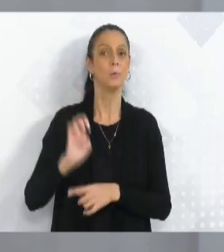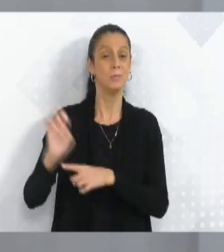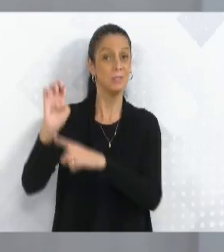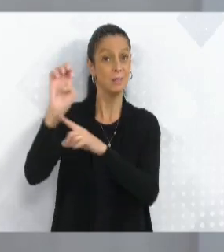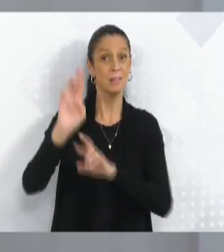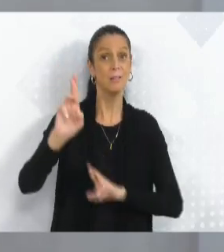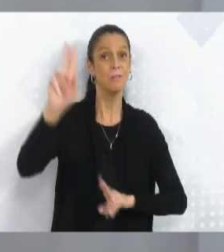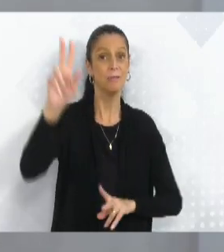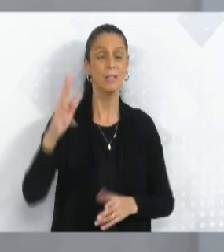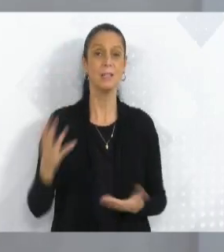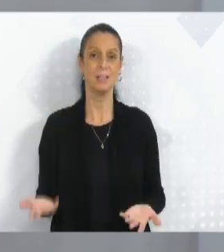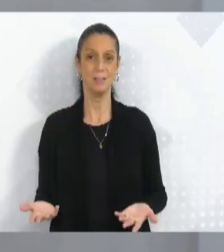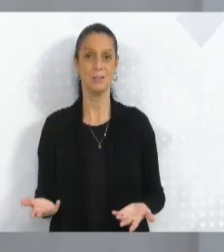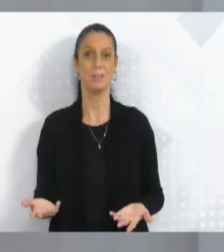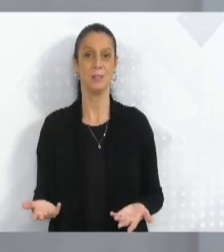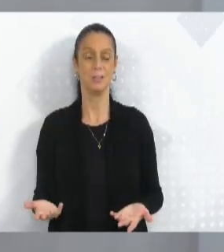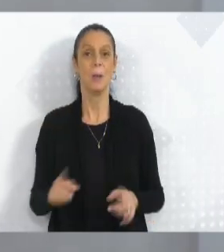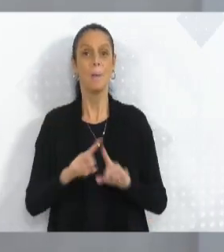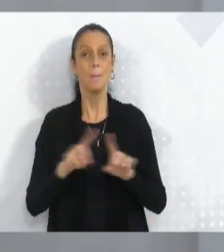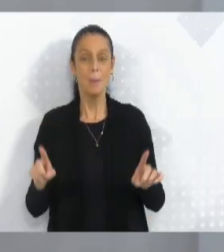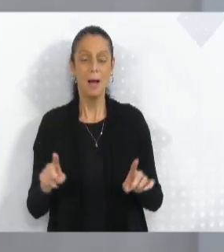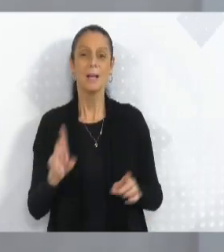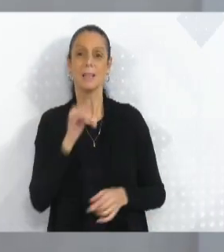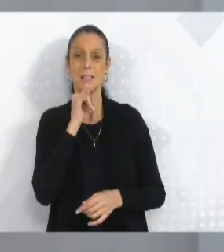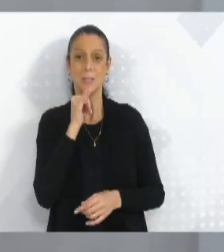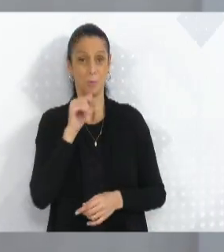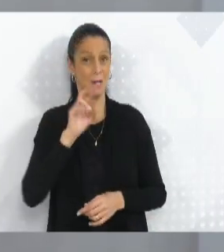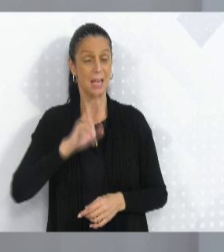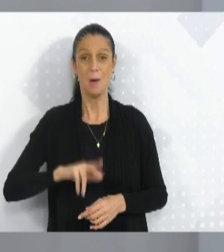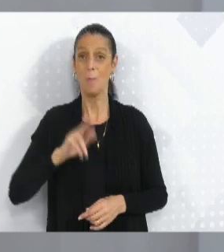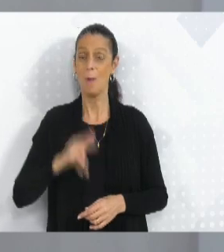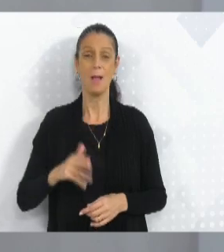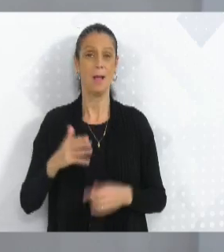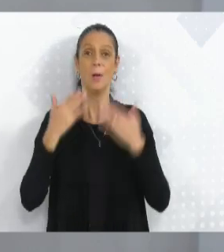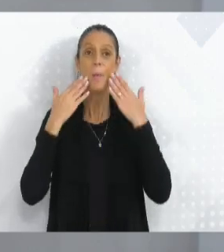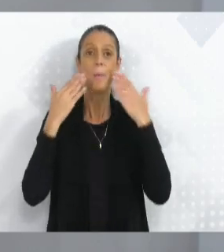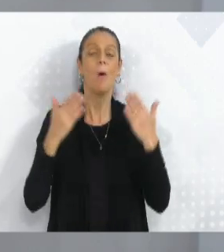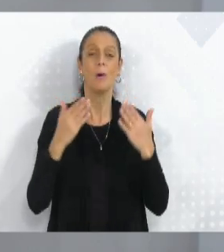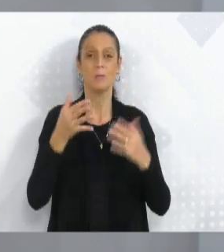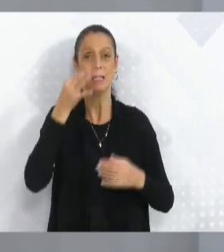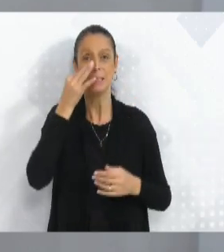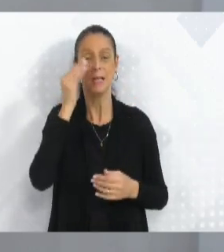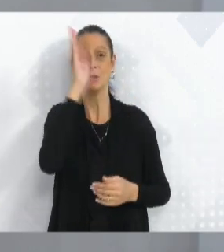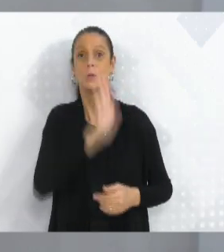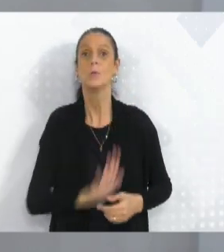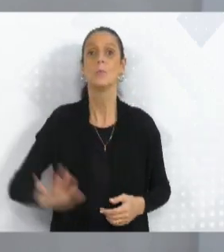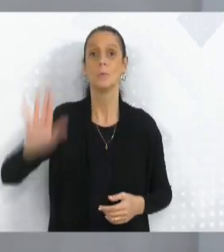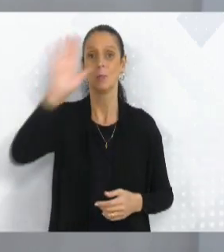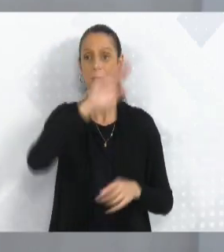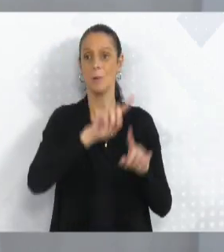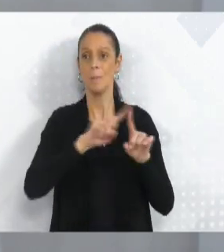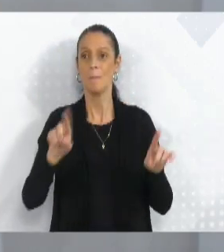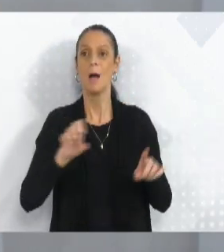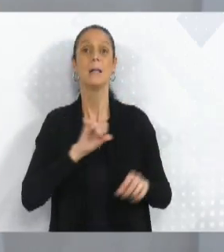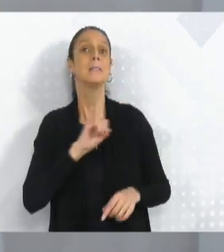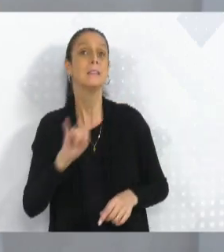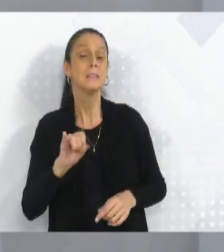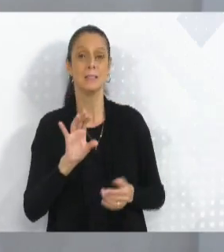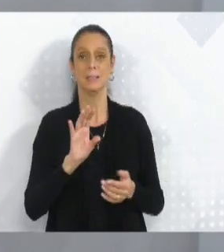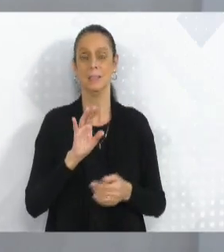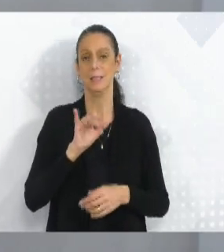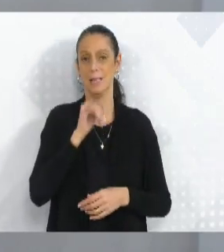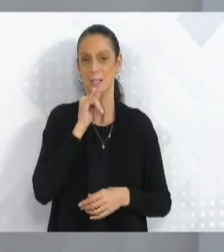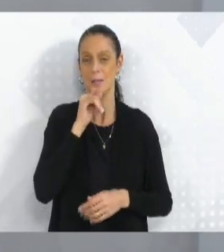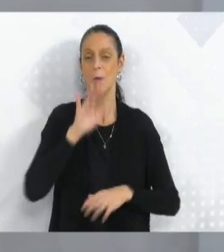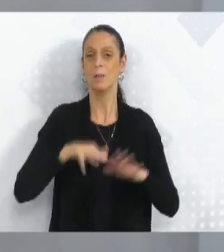então isso não reflete a nível de Brasil mas nós fomos para outros rincões do nosso país nós vamos ver aí